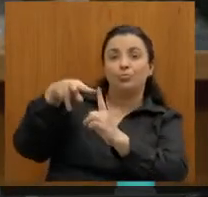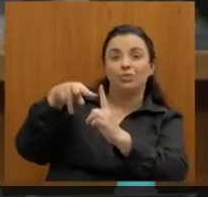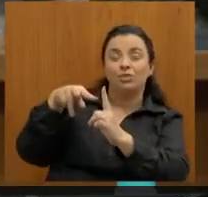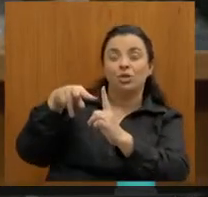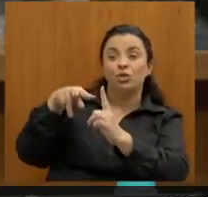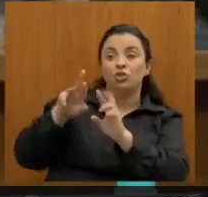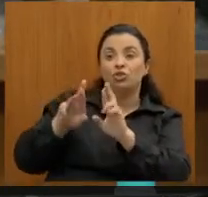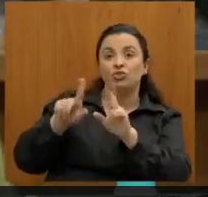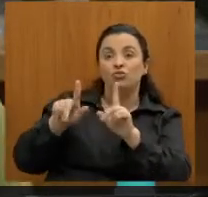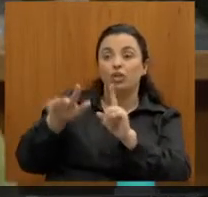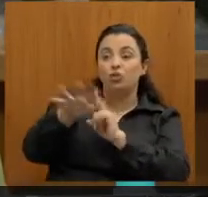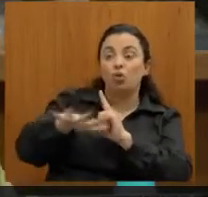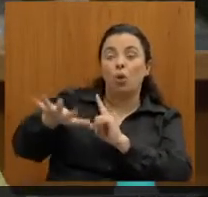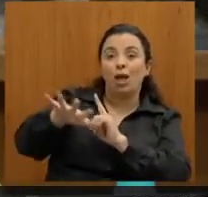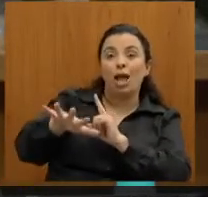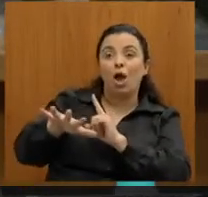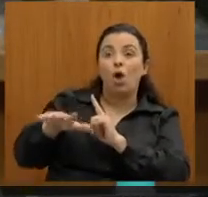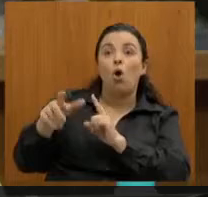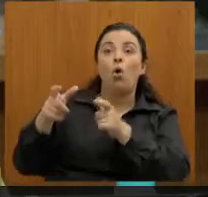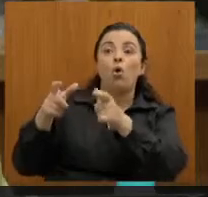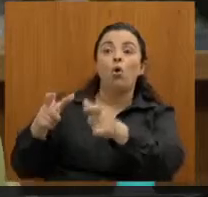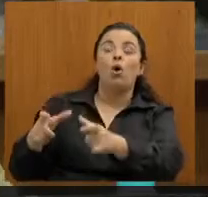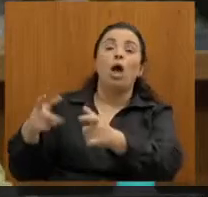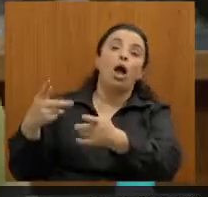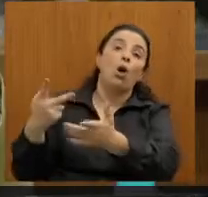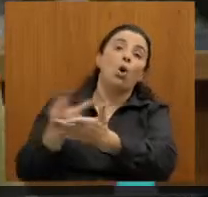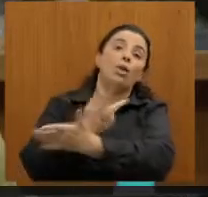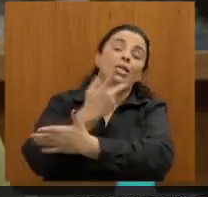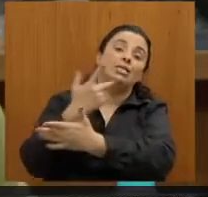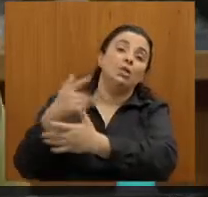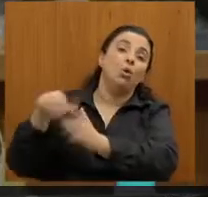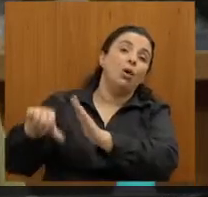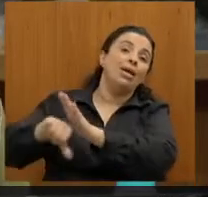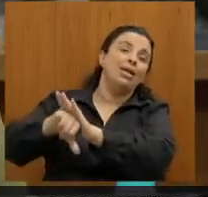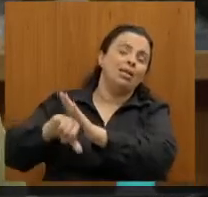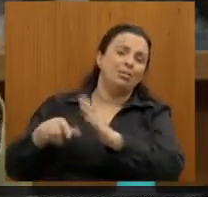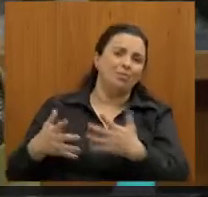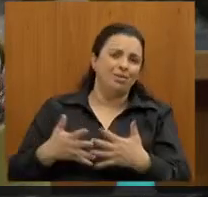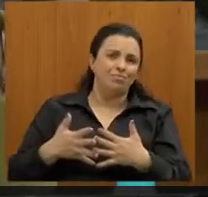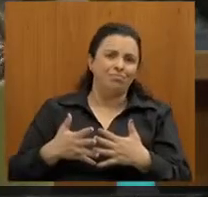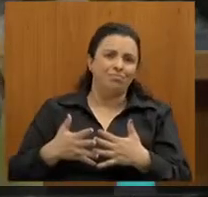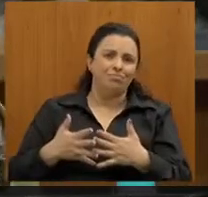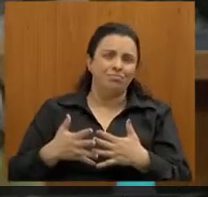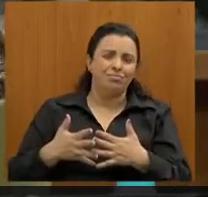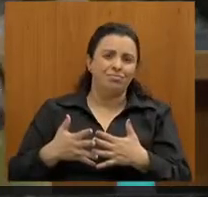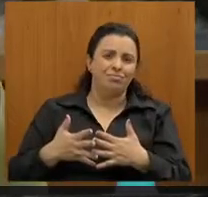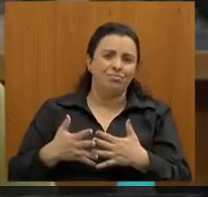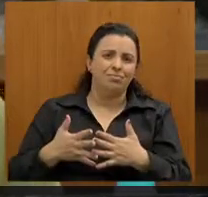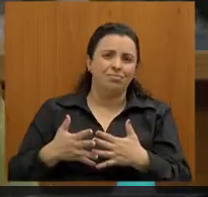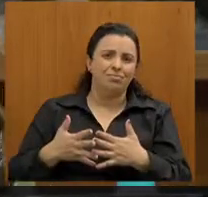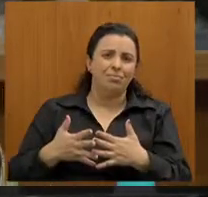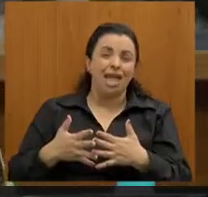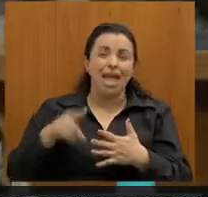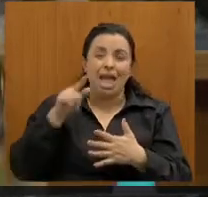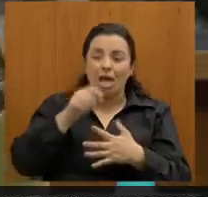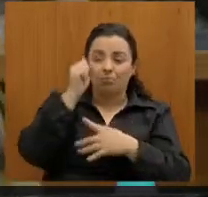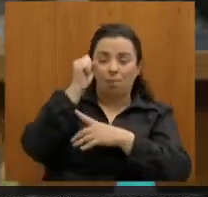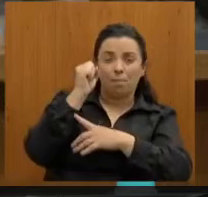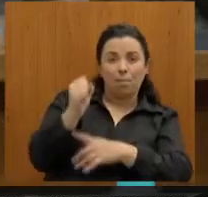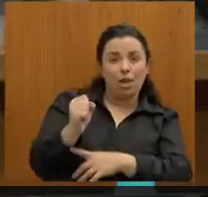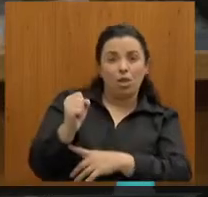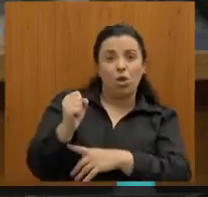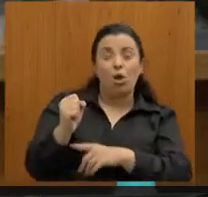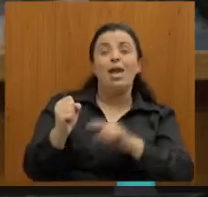para perceber é um homicídio ou este homicídio trás dentro desse contexto